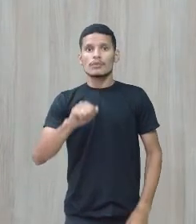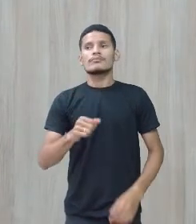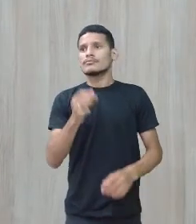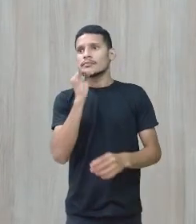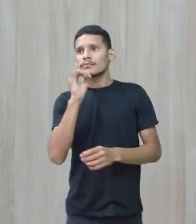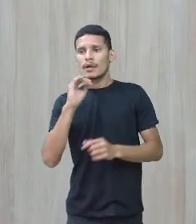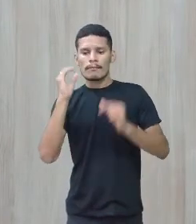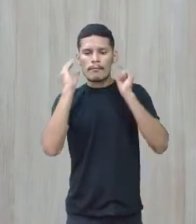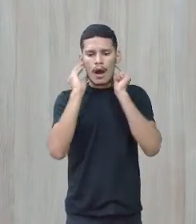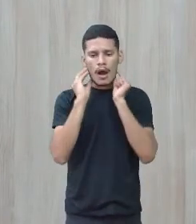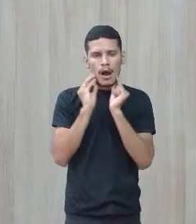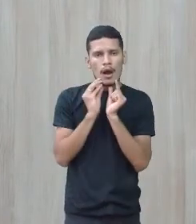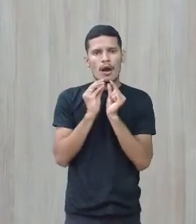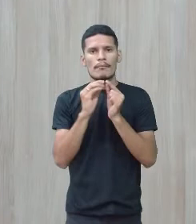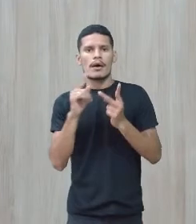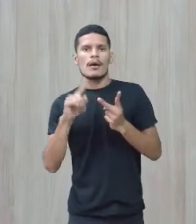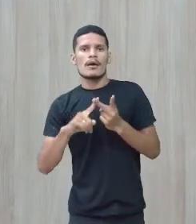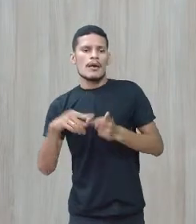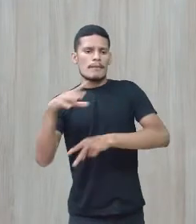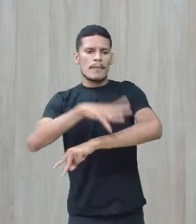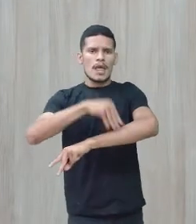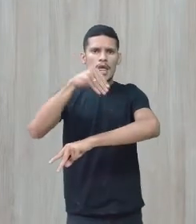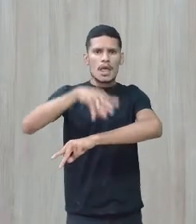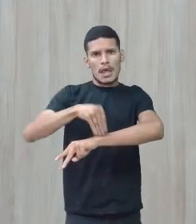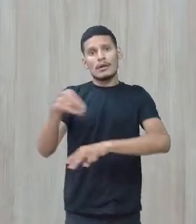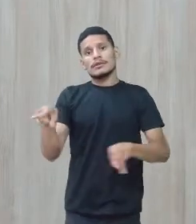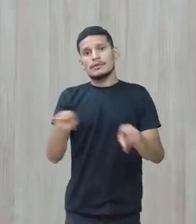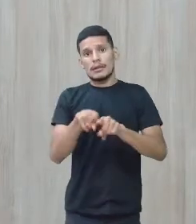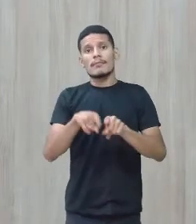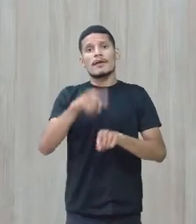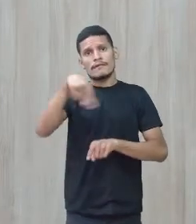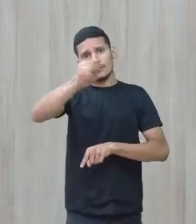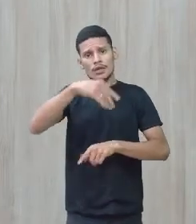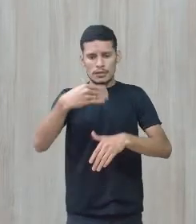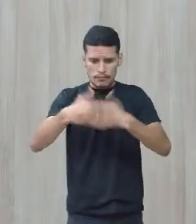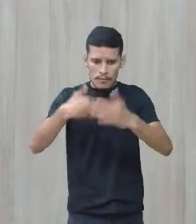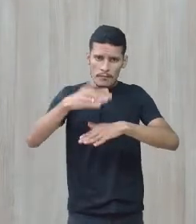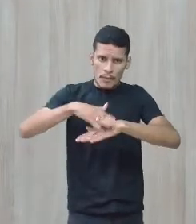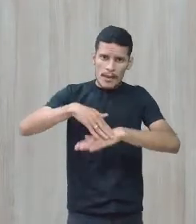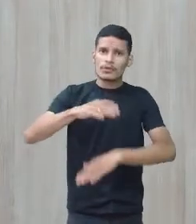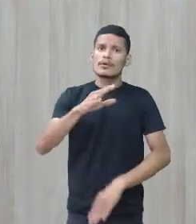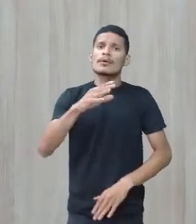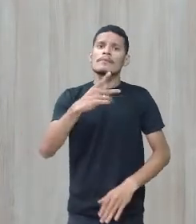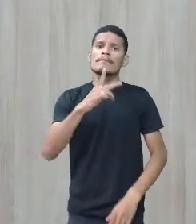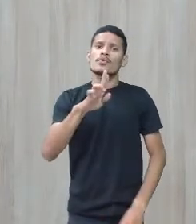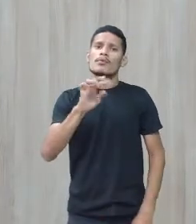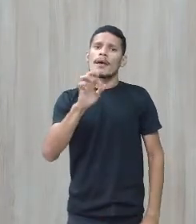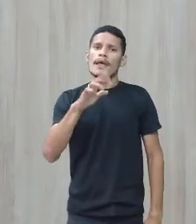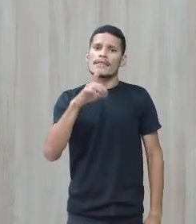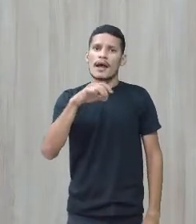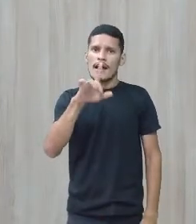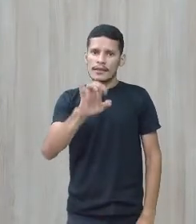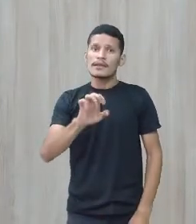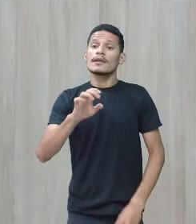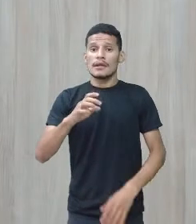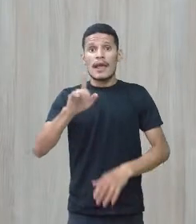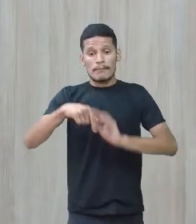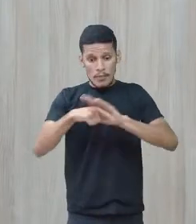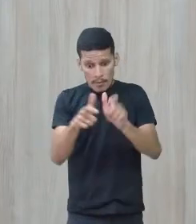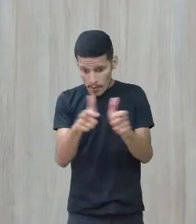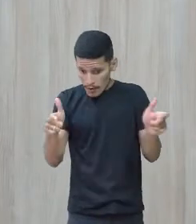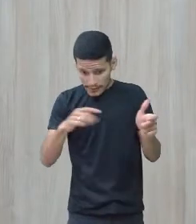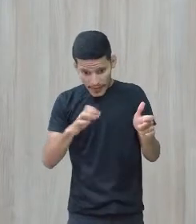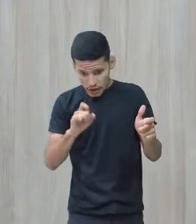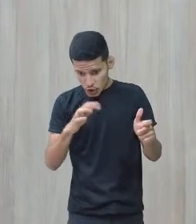Os nossos pelos. Aí quando você vai desenvolvendo a puberdade, vocês estão numa idade aí que a testosterona está lá em cima,